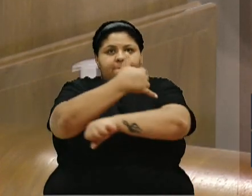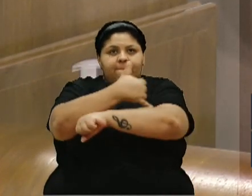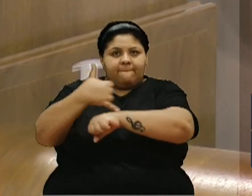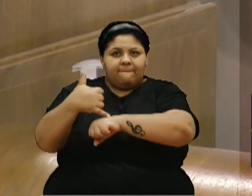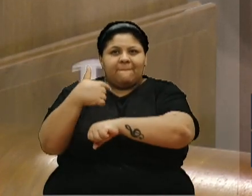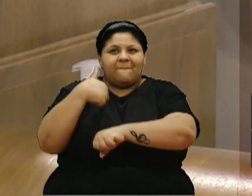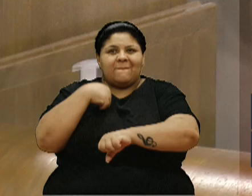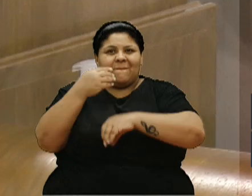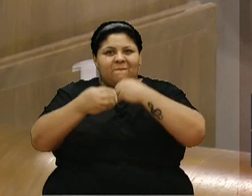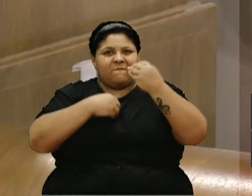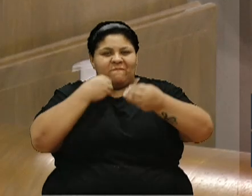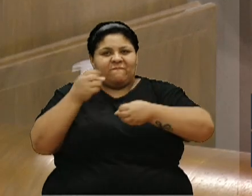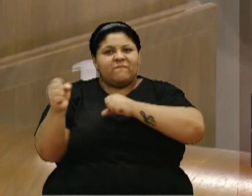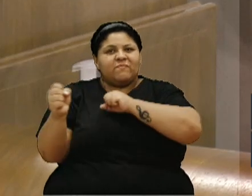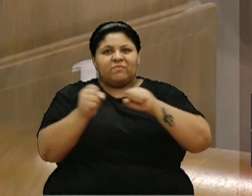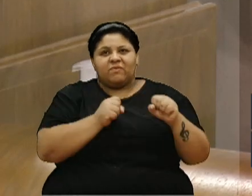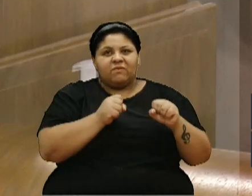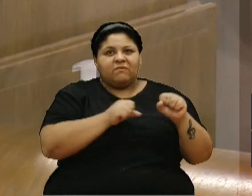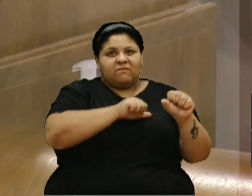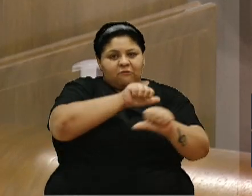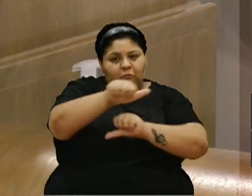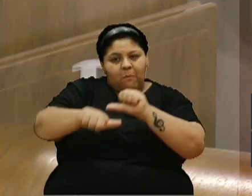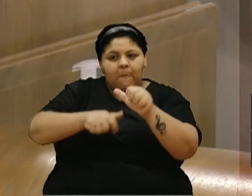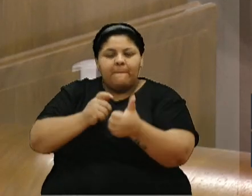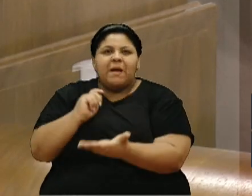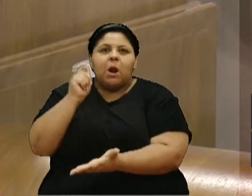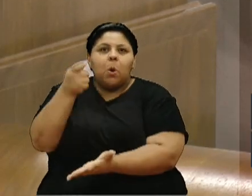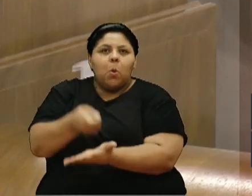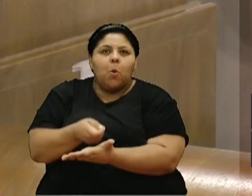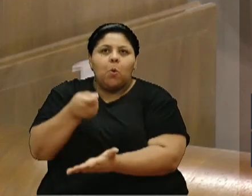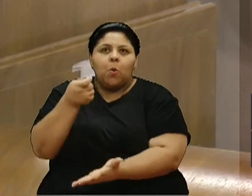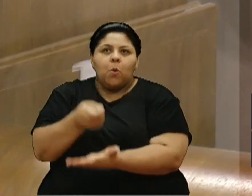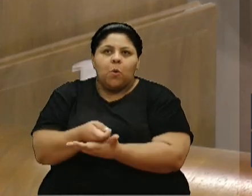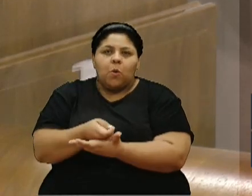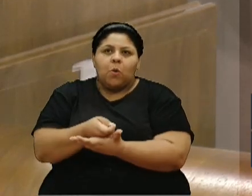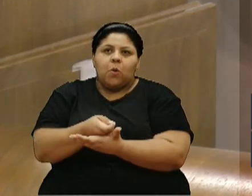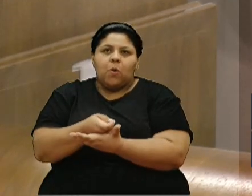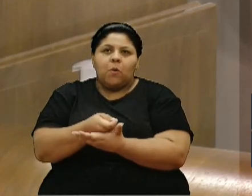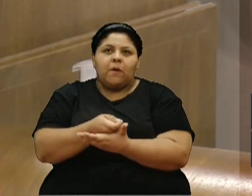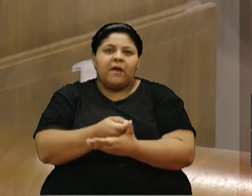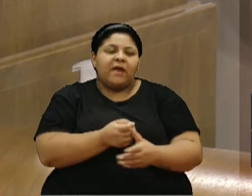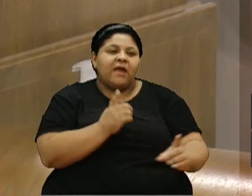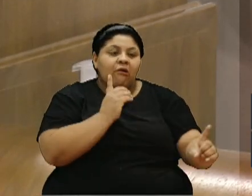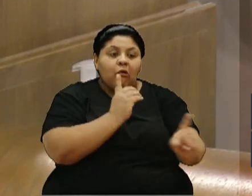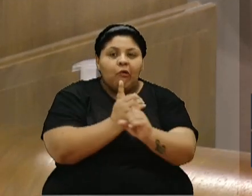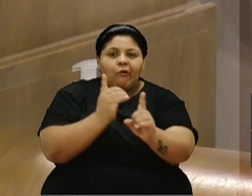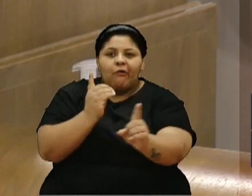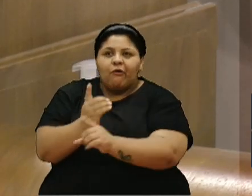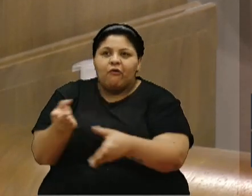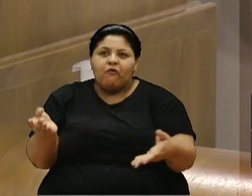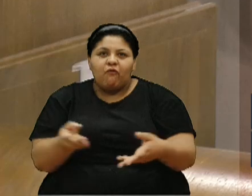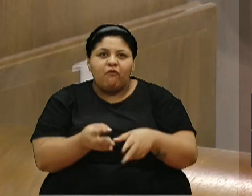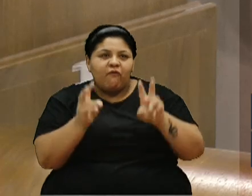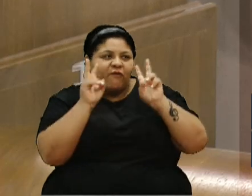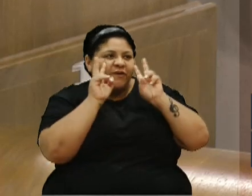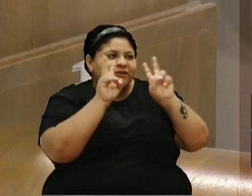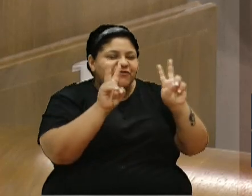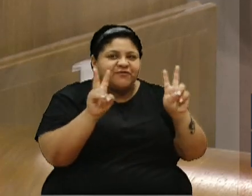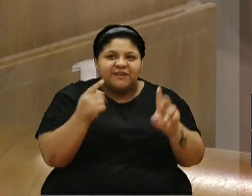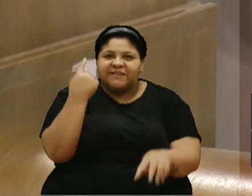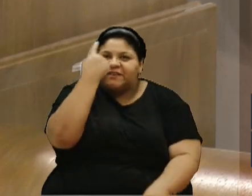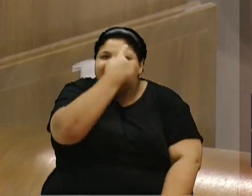eu senti que poderia se tornar uma luta. E encontrei tantas pessoas, e aqui vejo esses